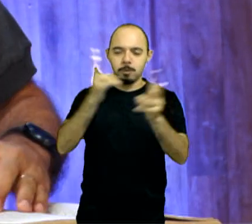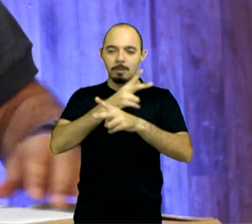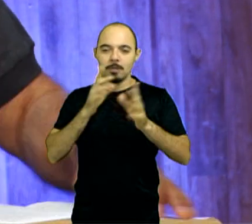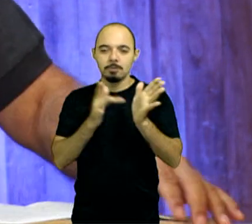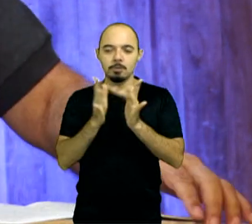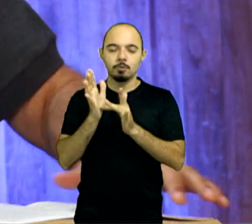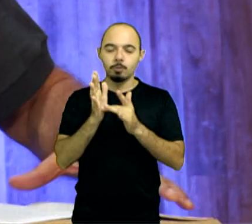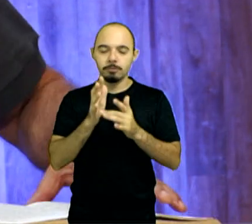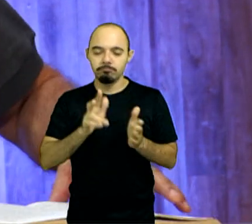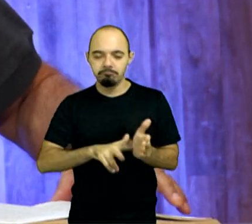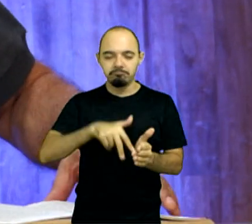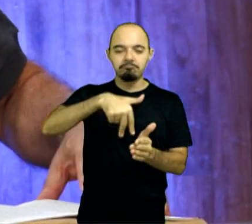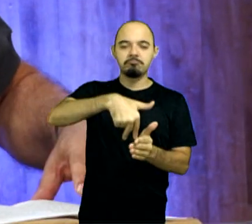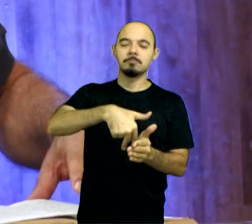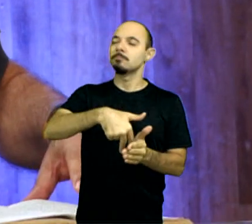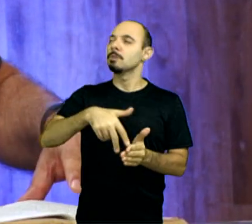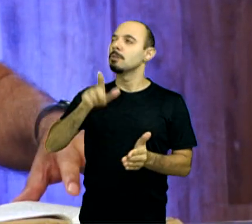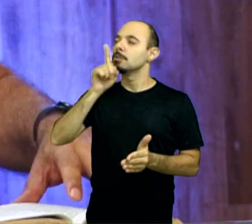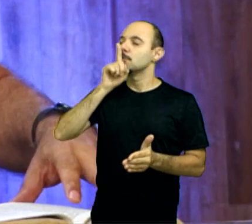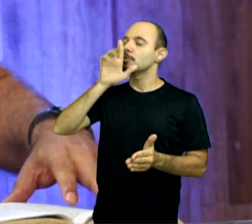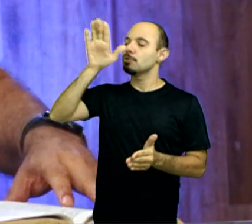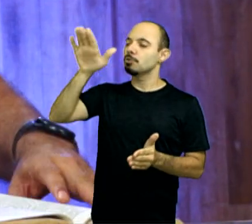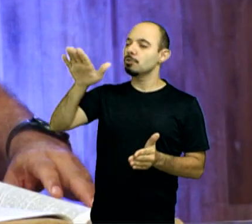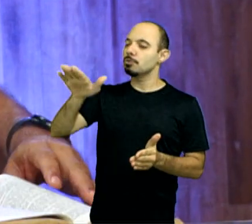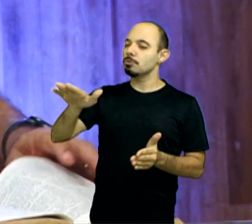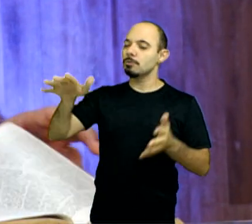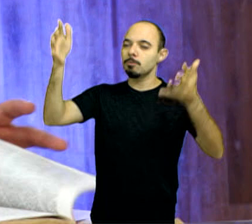nunca esqueça de manter Jesus no seu barco,